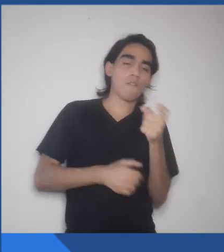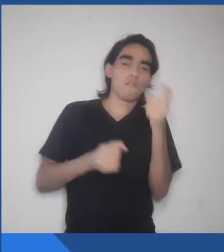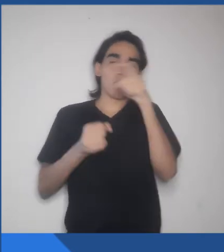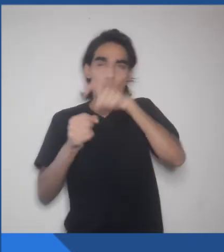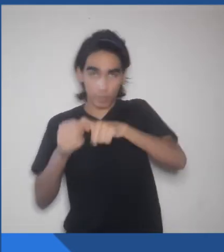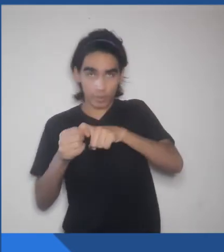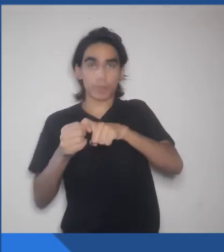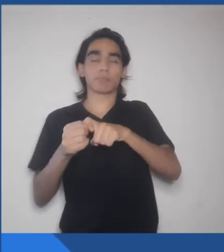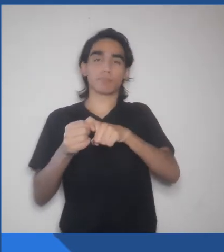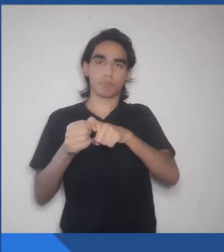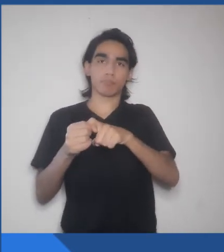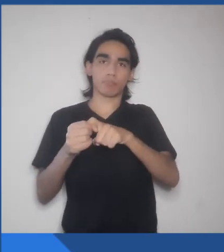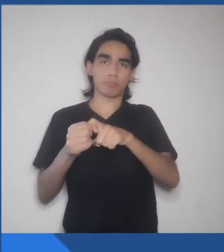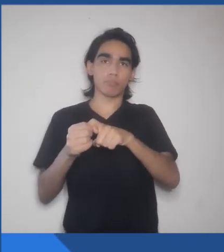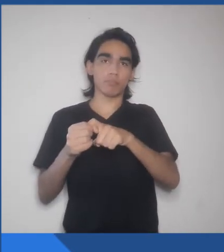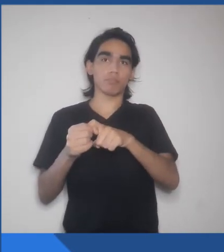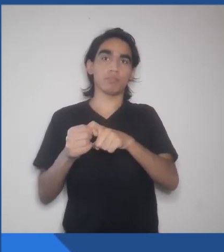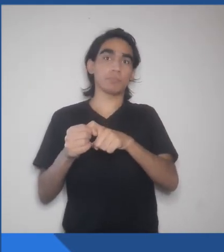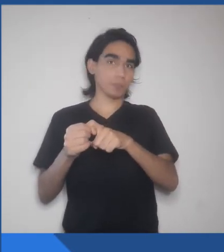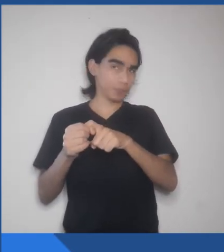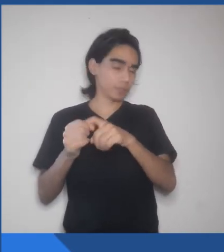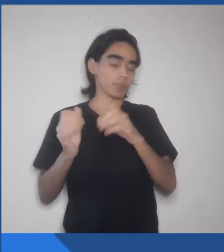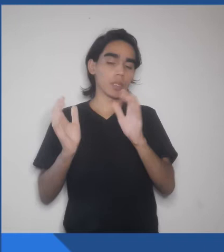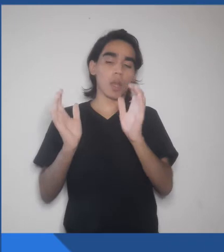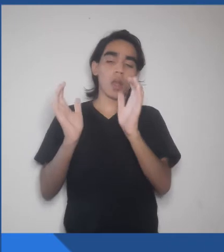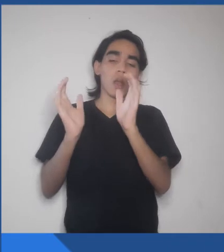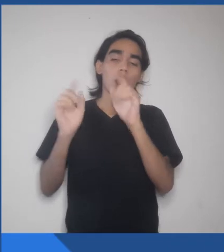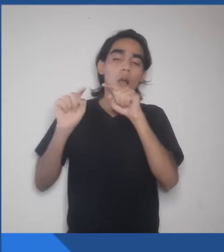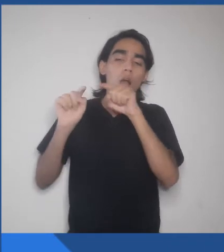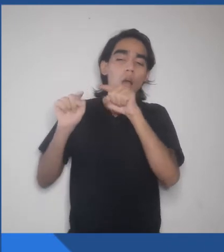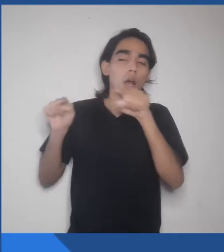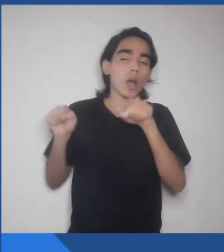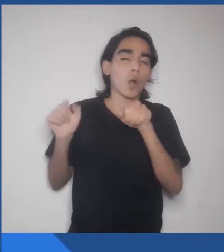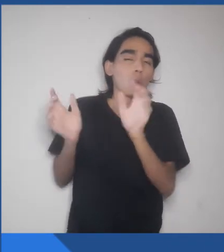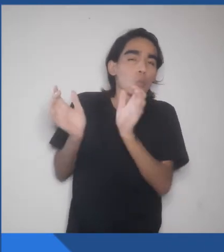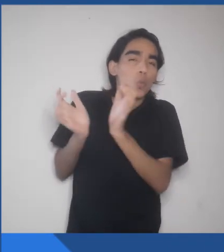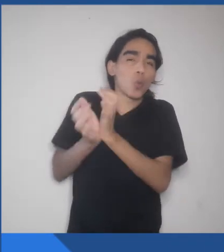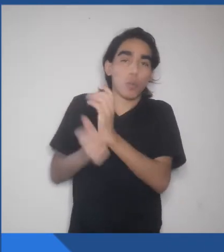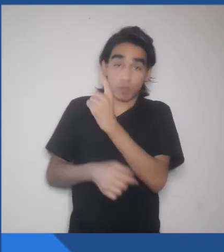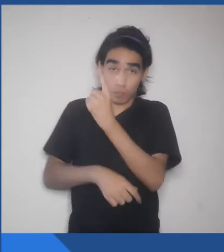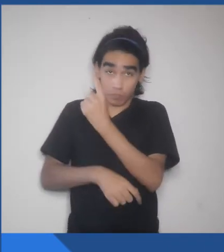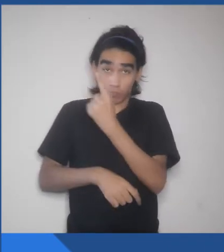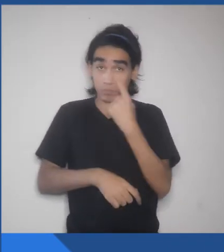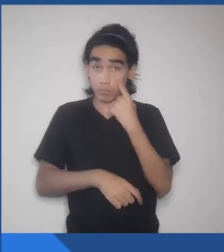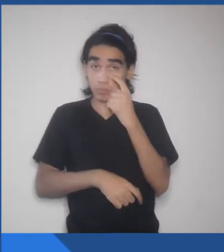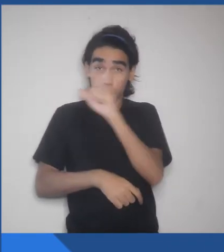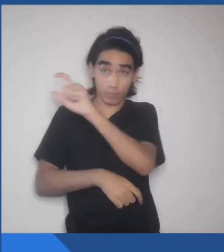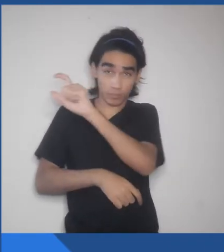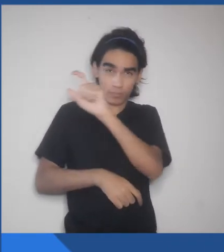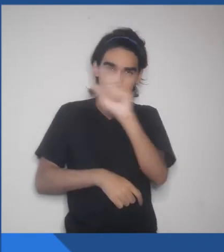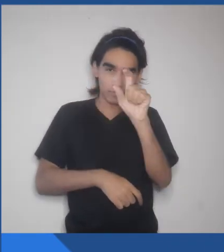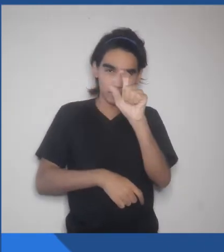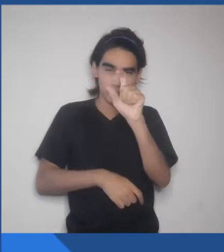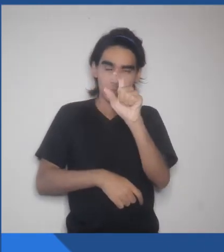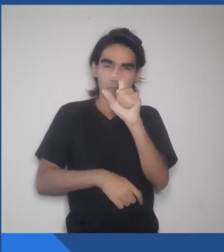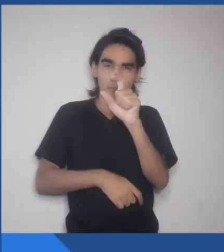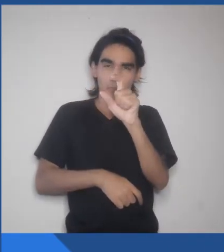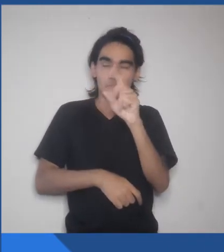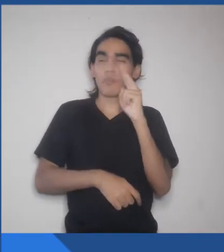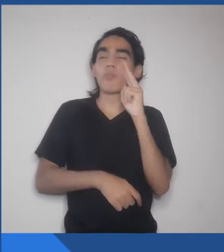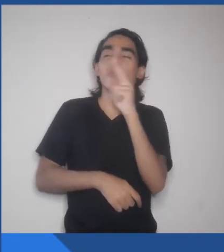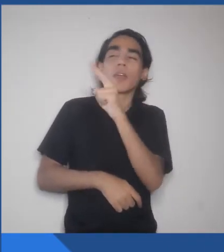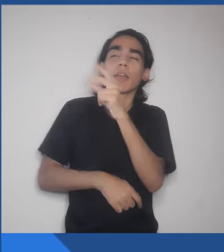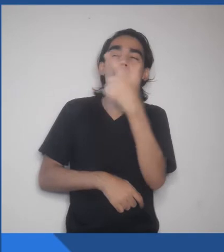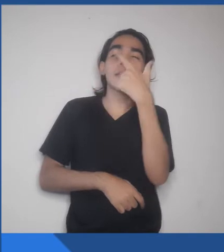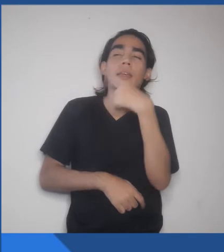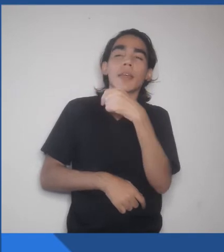grupos. Olha só, na turma 1, nesse primeiro grupo, quando ele está selecionado, a gente já vê que quem